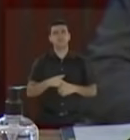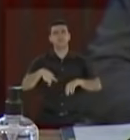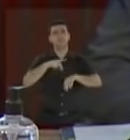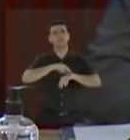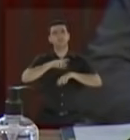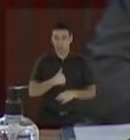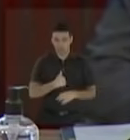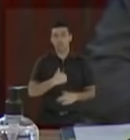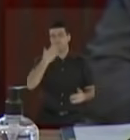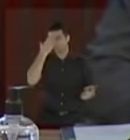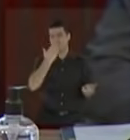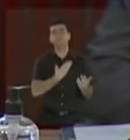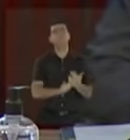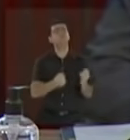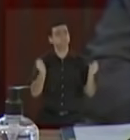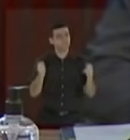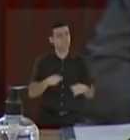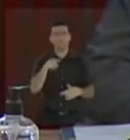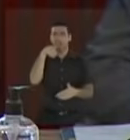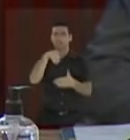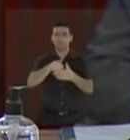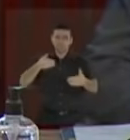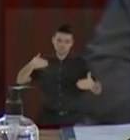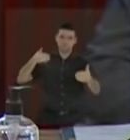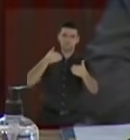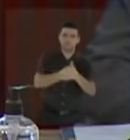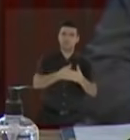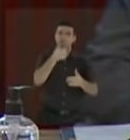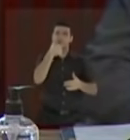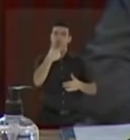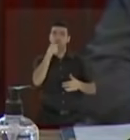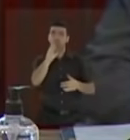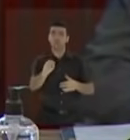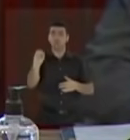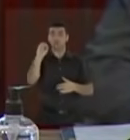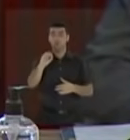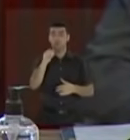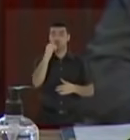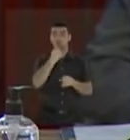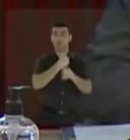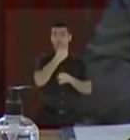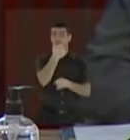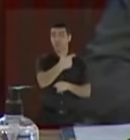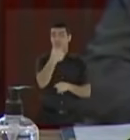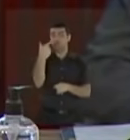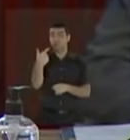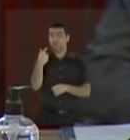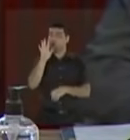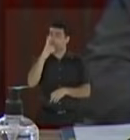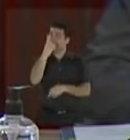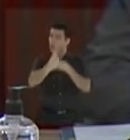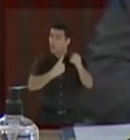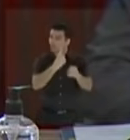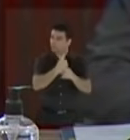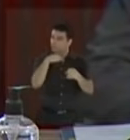e convencer as pessoas têm muita gente convencida de que a fraudes então golpe em